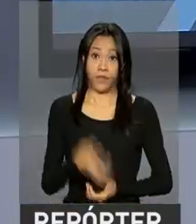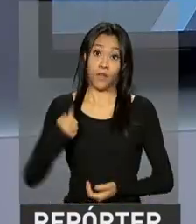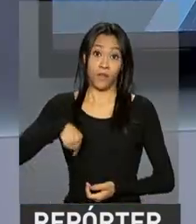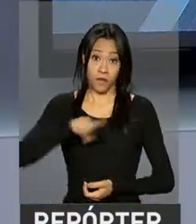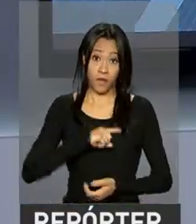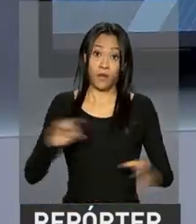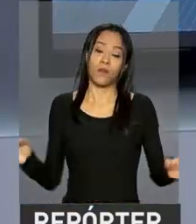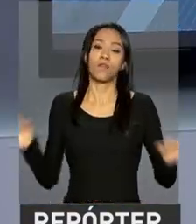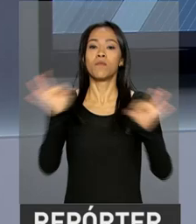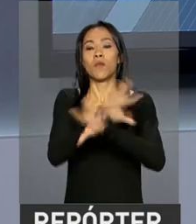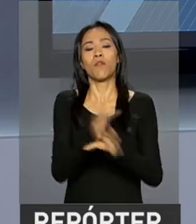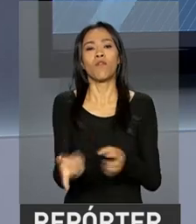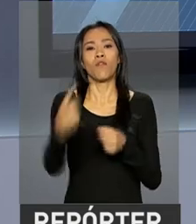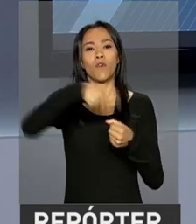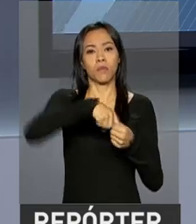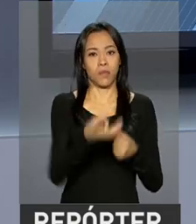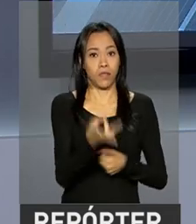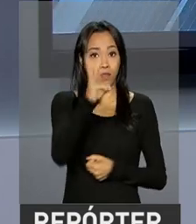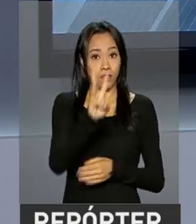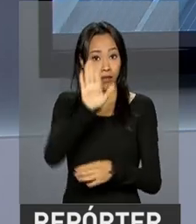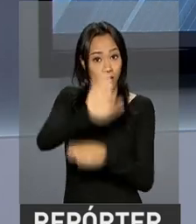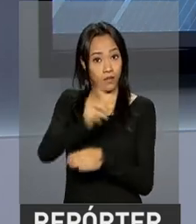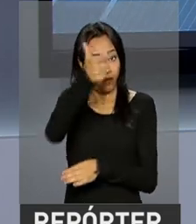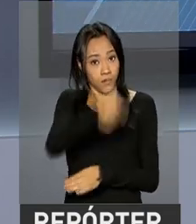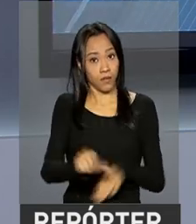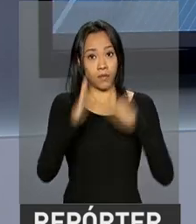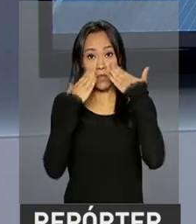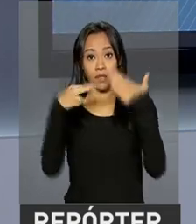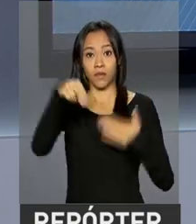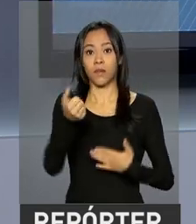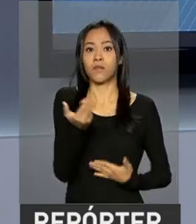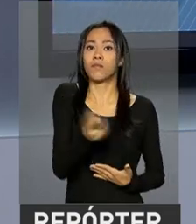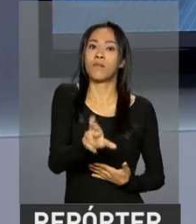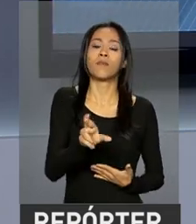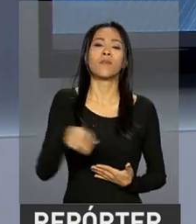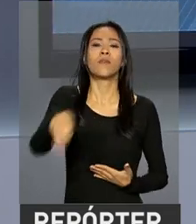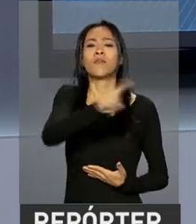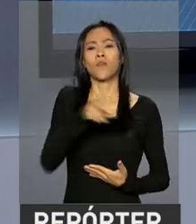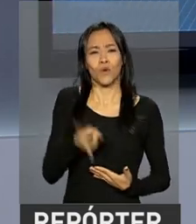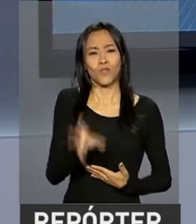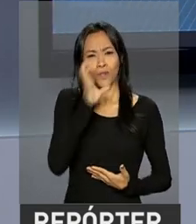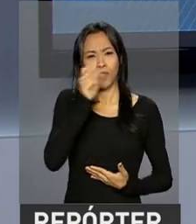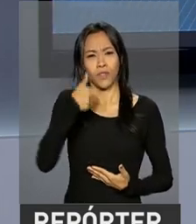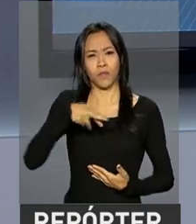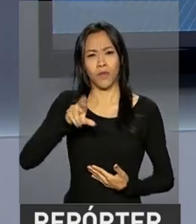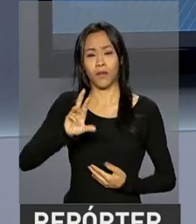E nós ficamos por aqui, voltamos às 15h na próxima edição do Repórter NBR.